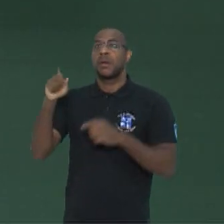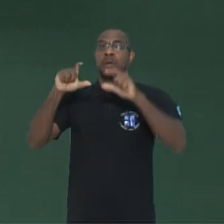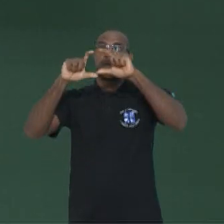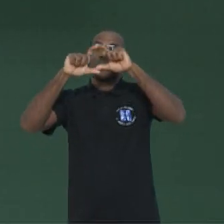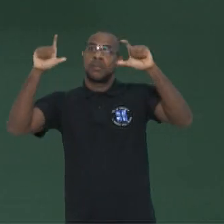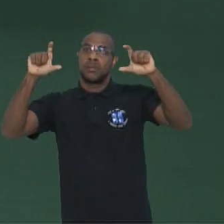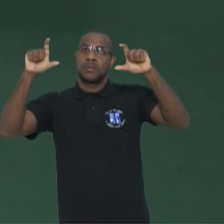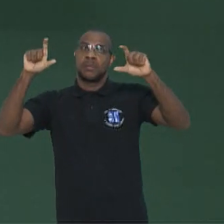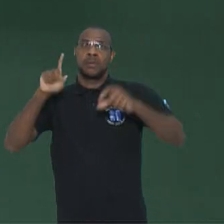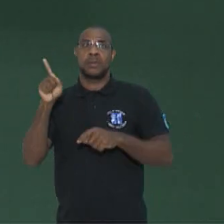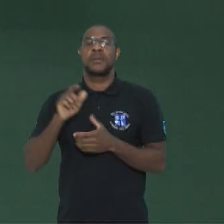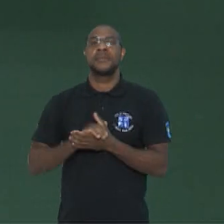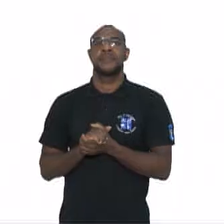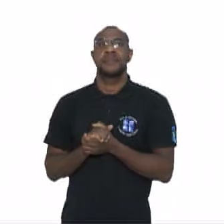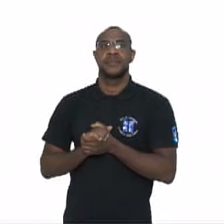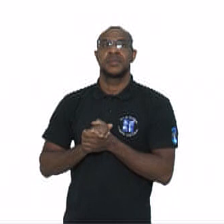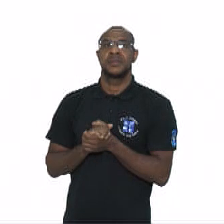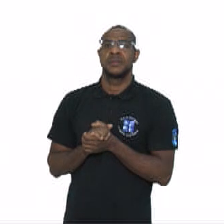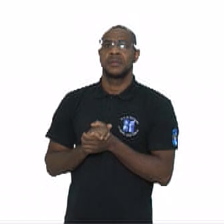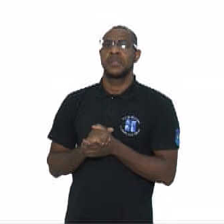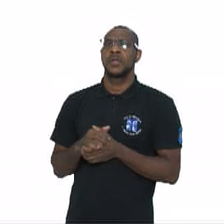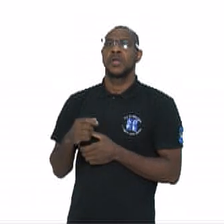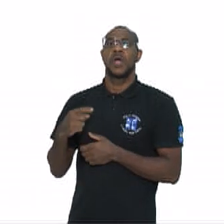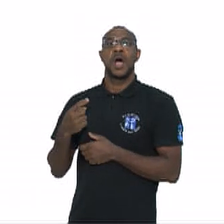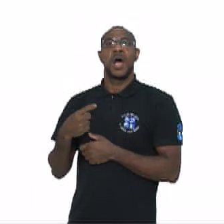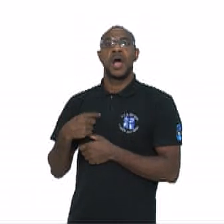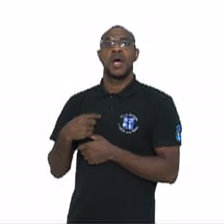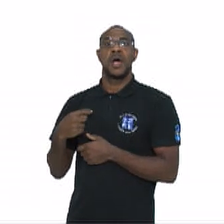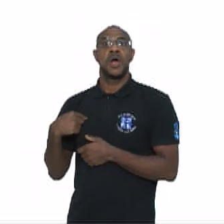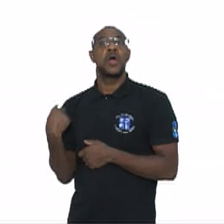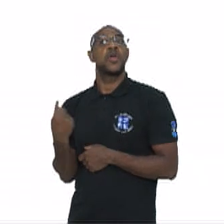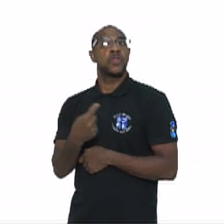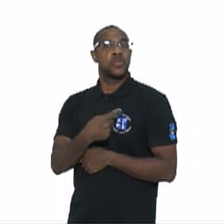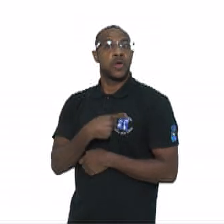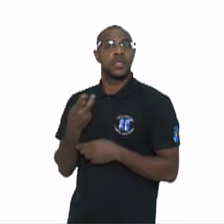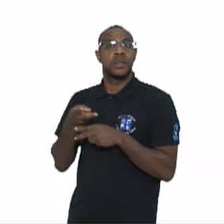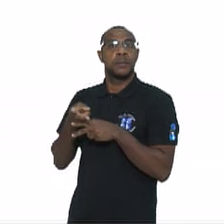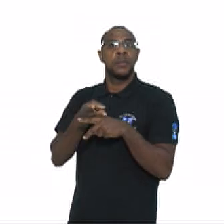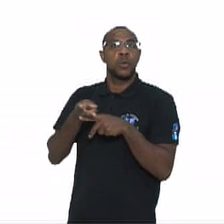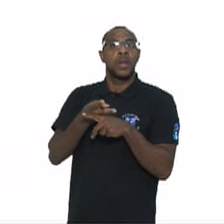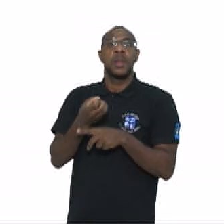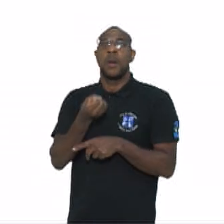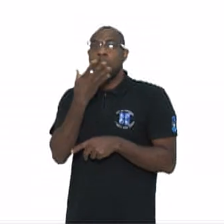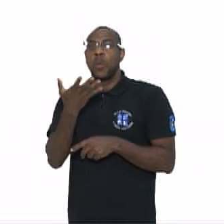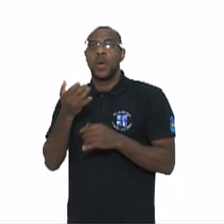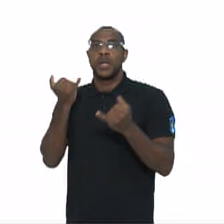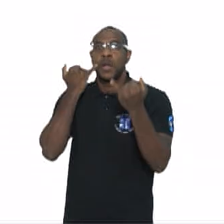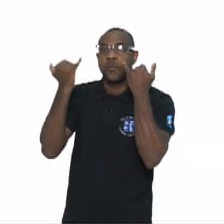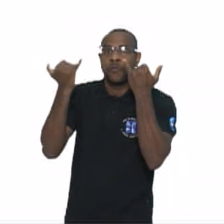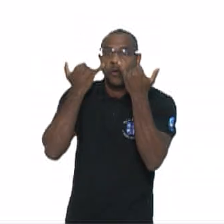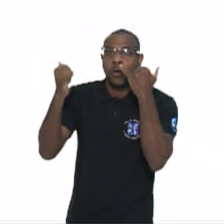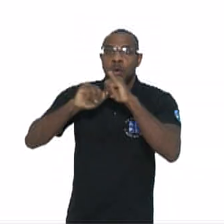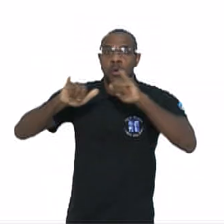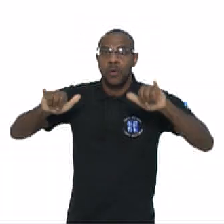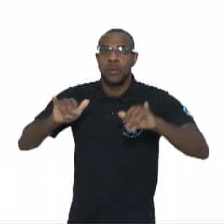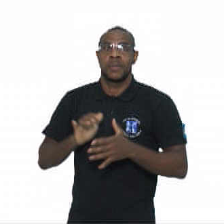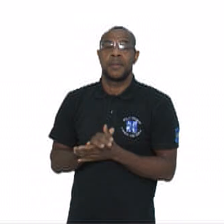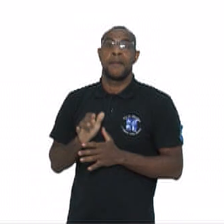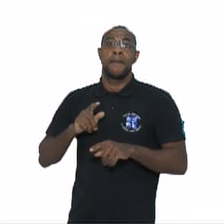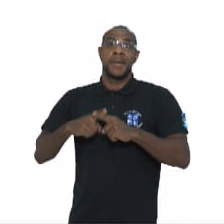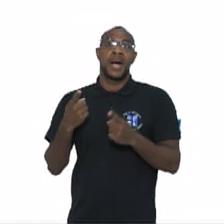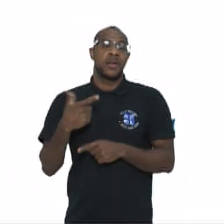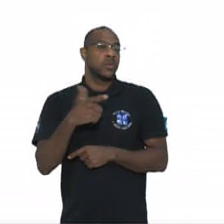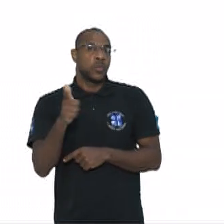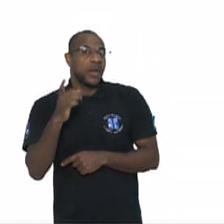ali, também do Armandinho. A gente procura por boas notícias, mas não é fácil